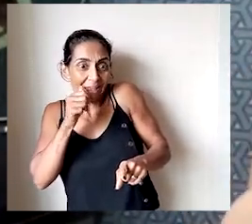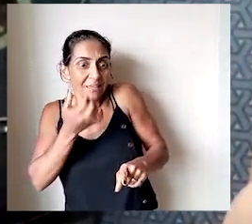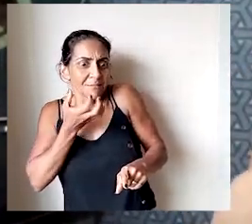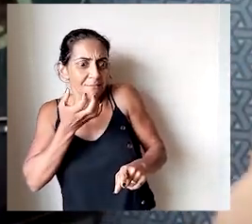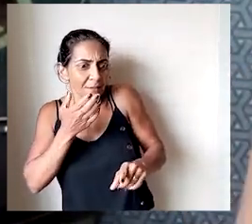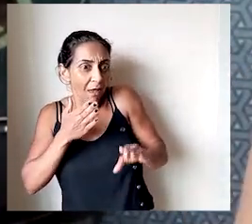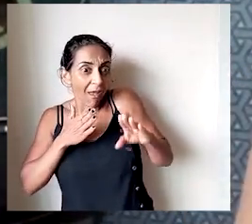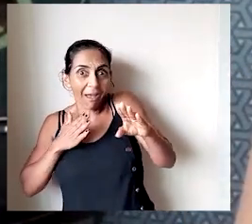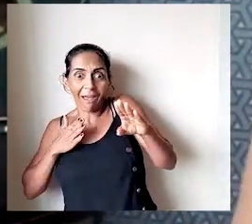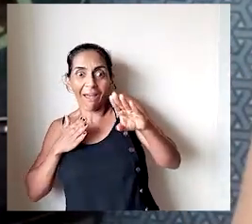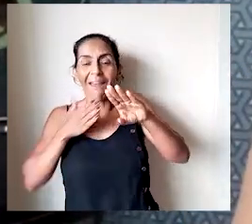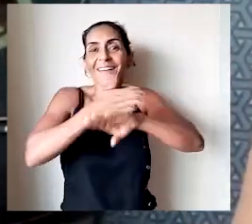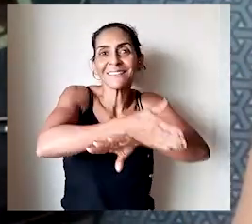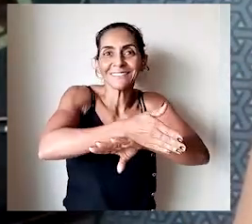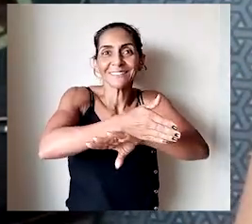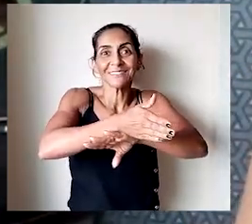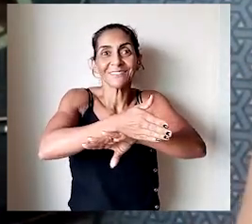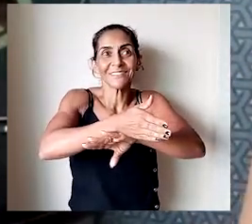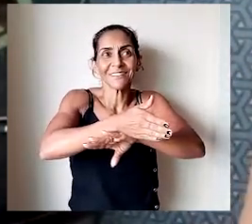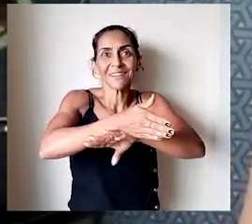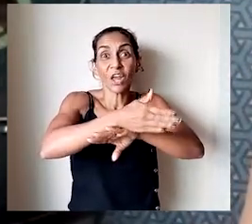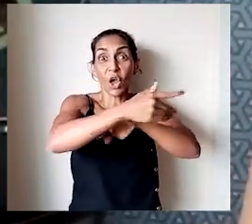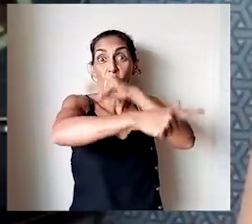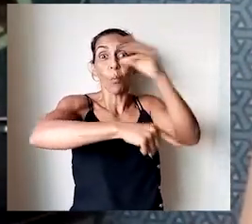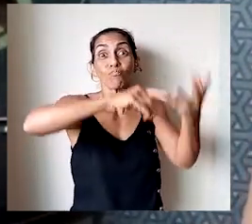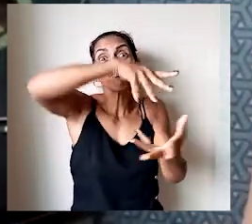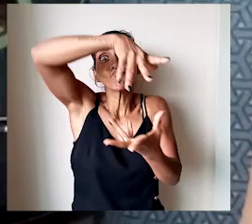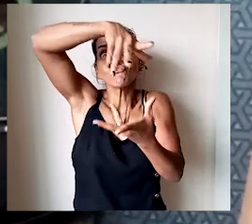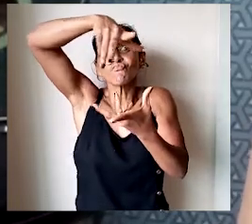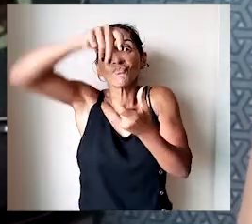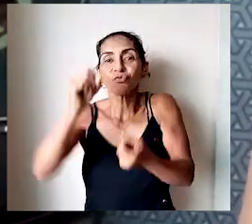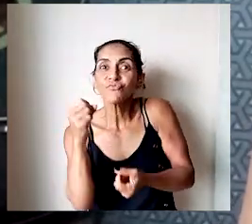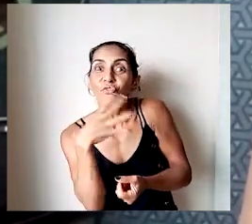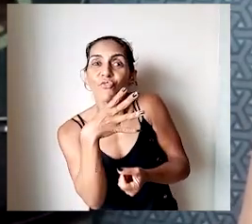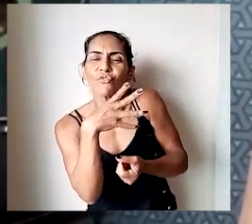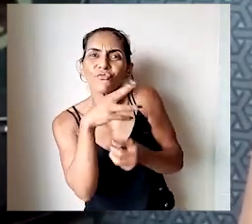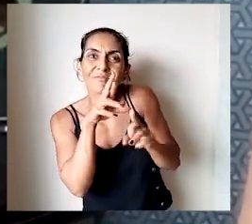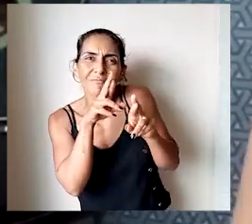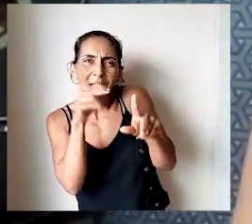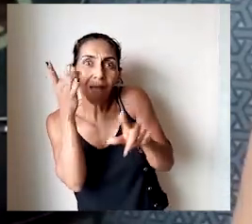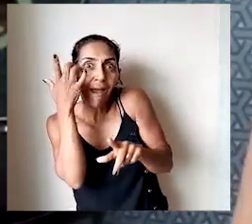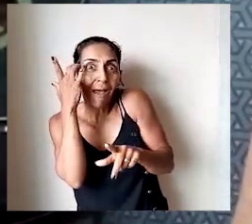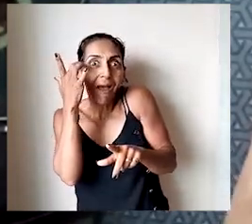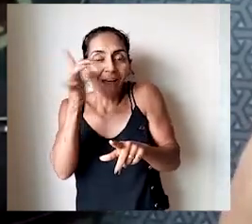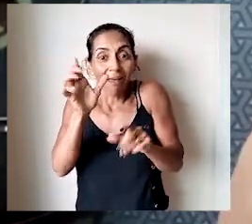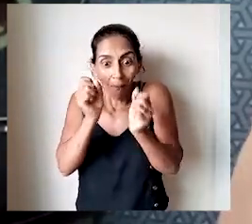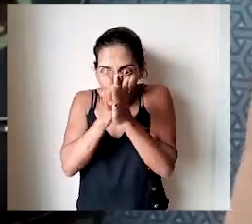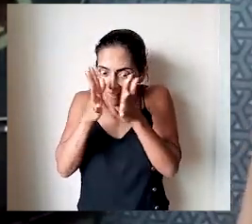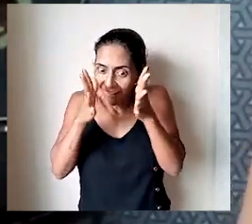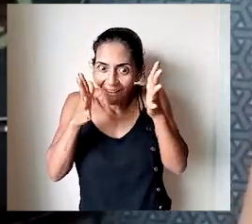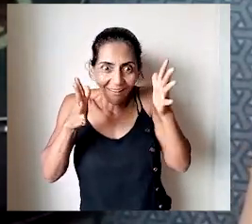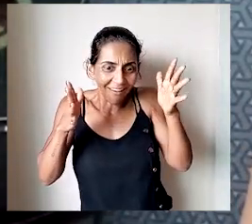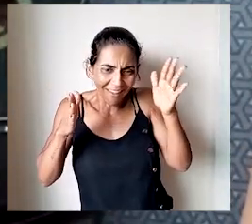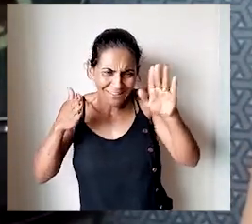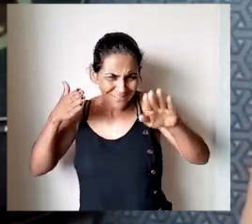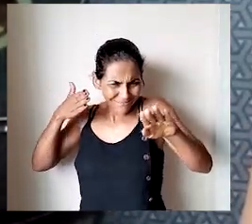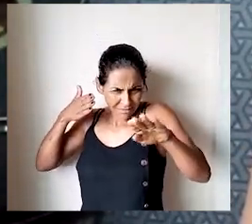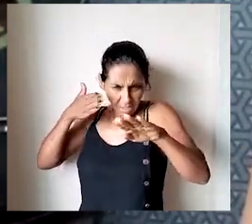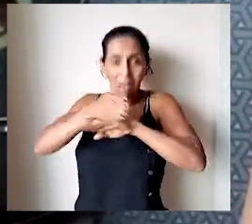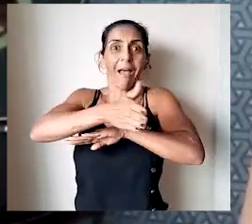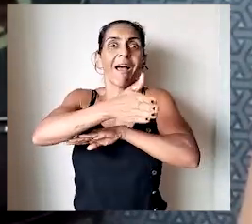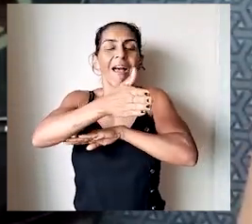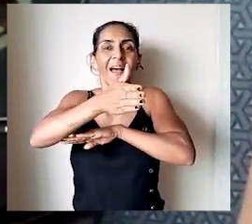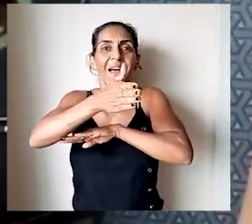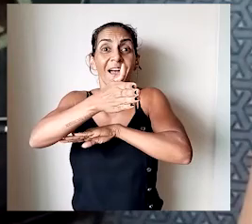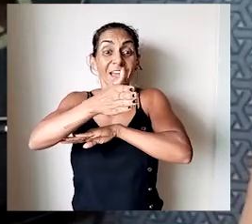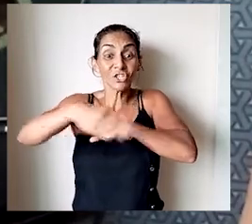para um novo mundo. Coraline se aventura dentro dessa passagem misteriosa e atravessa essa passagem e chega